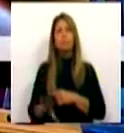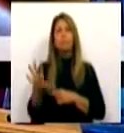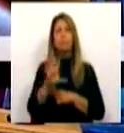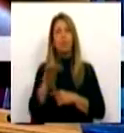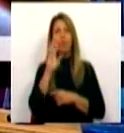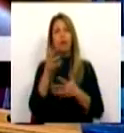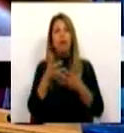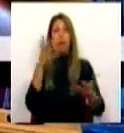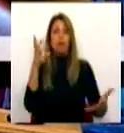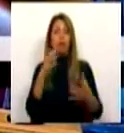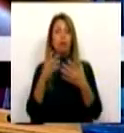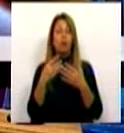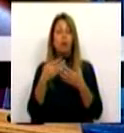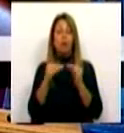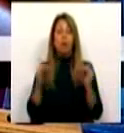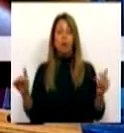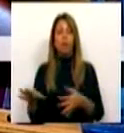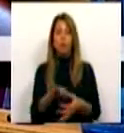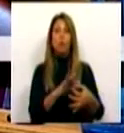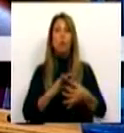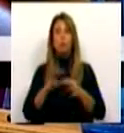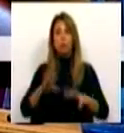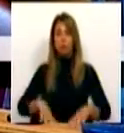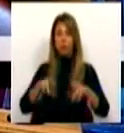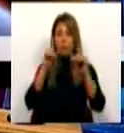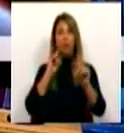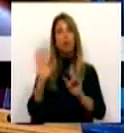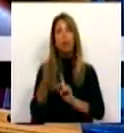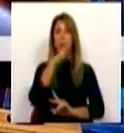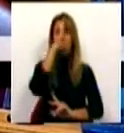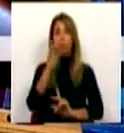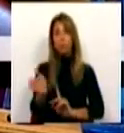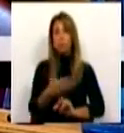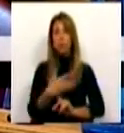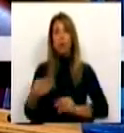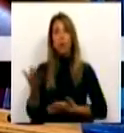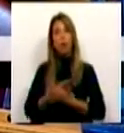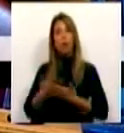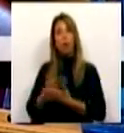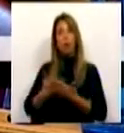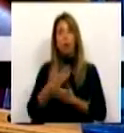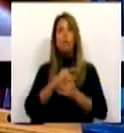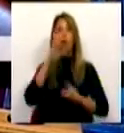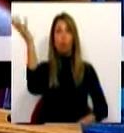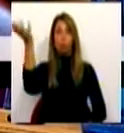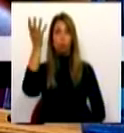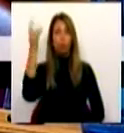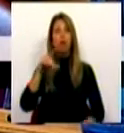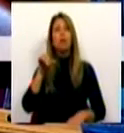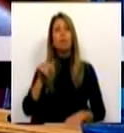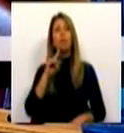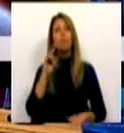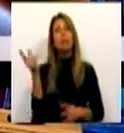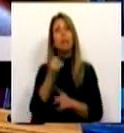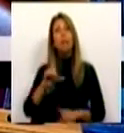cooperação para o desenvolvimento, quer a nível da diplomacia económica, quer a nível da diplomacia cultural, quer a nível das políticas de língua e de